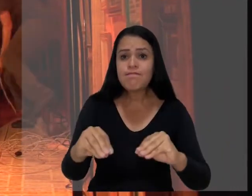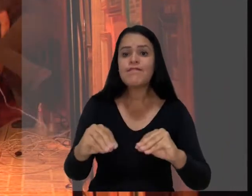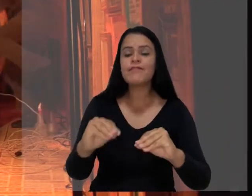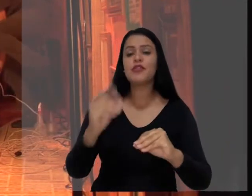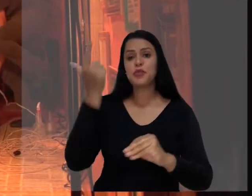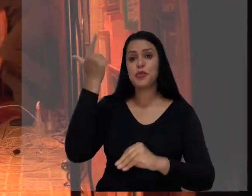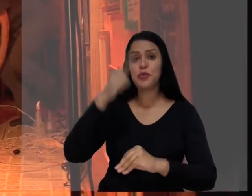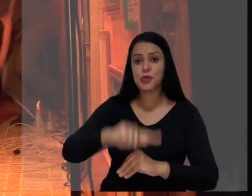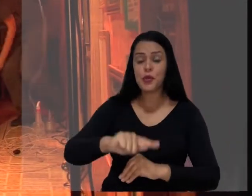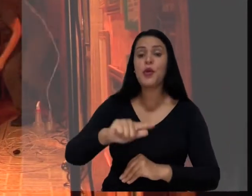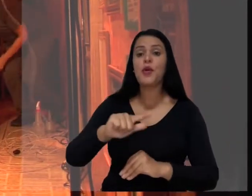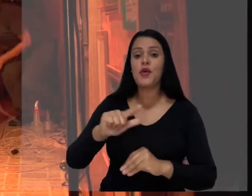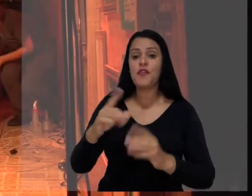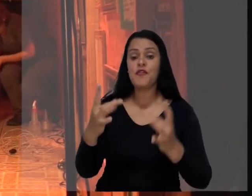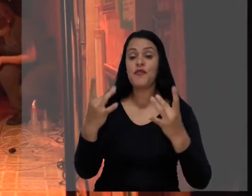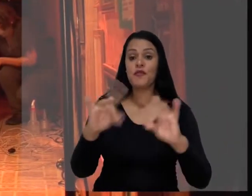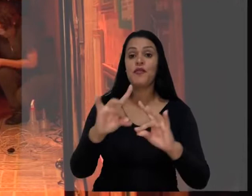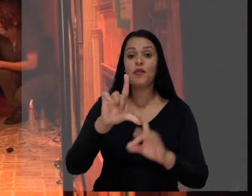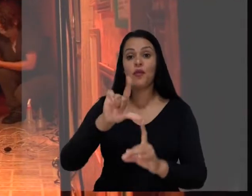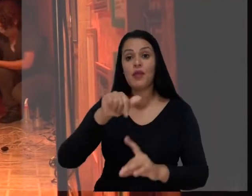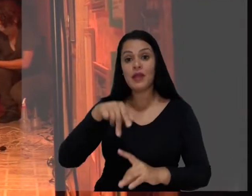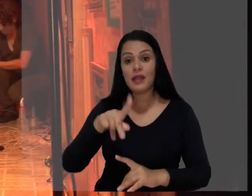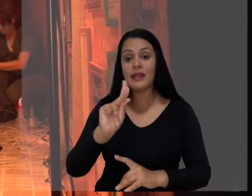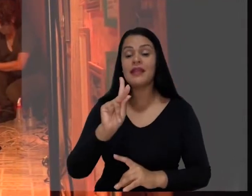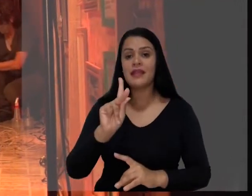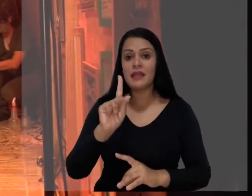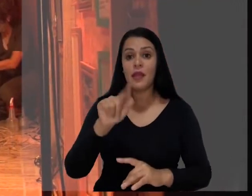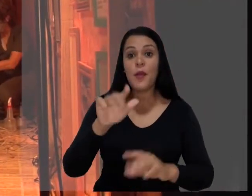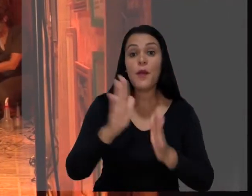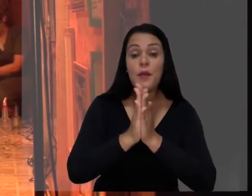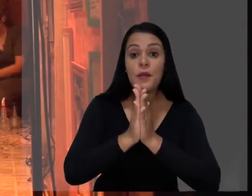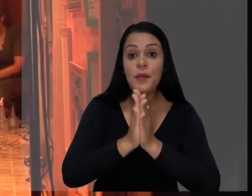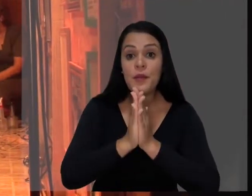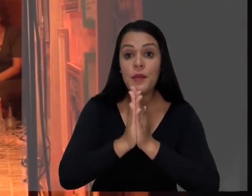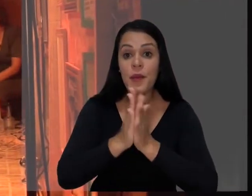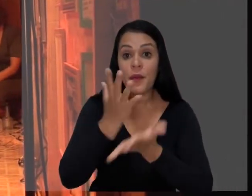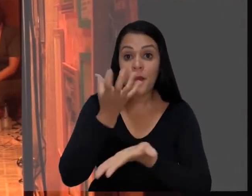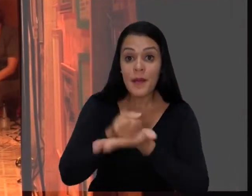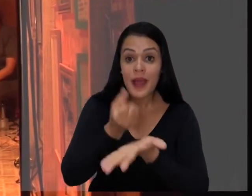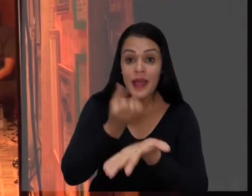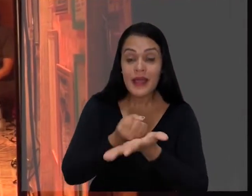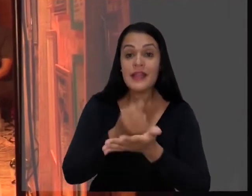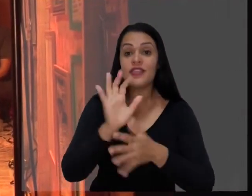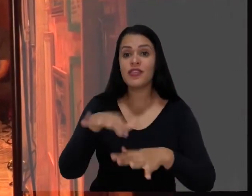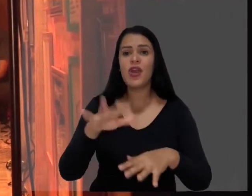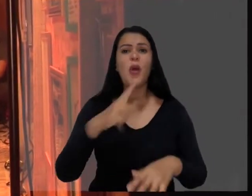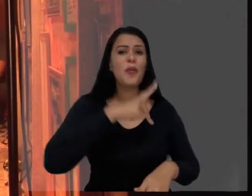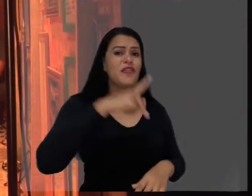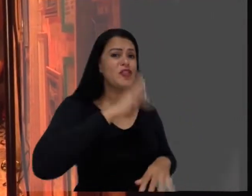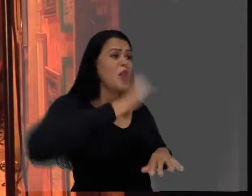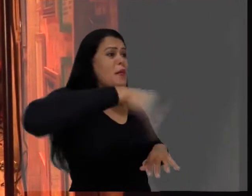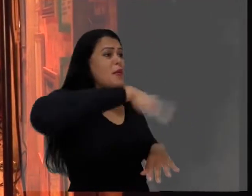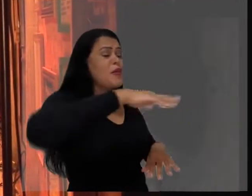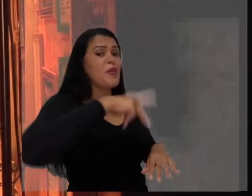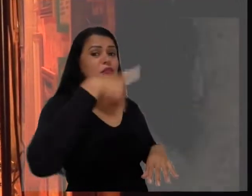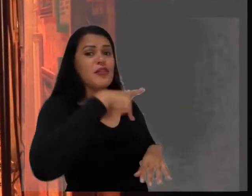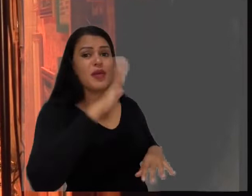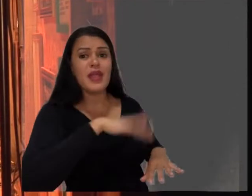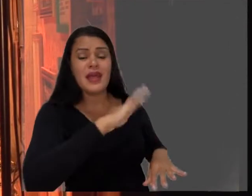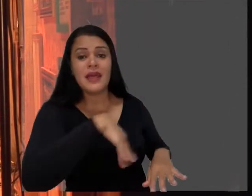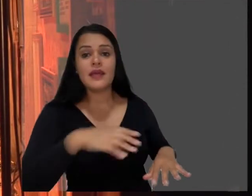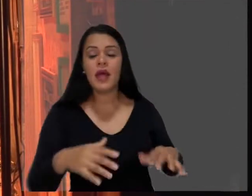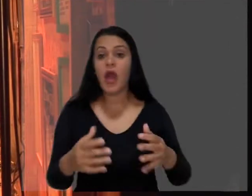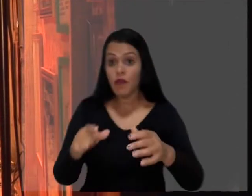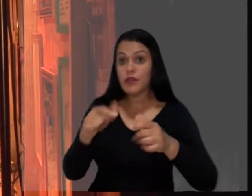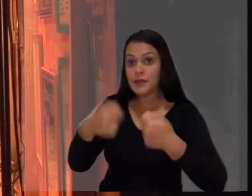de novo o link aqui pelo chat, tá bom? Vocês, por favor, façam o download dos documentos pra fazer o estudo que eu preciso desse exercício